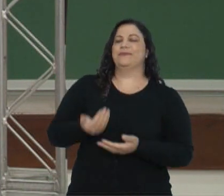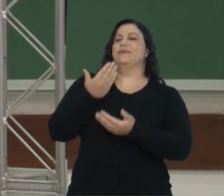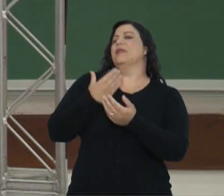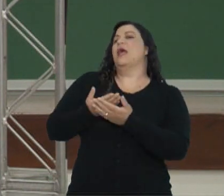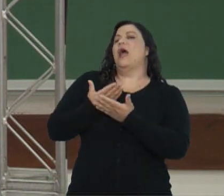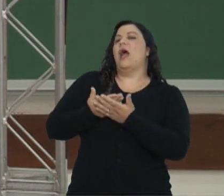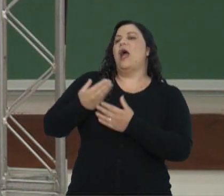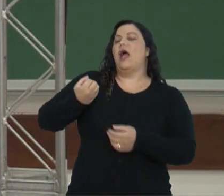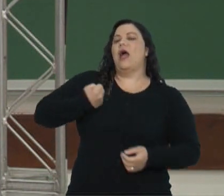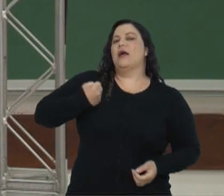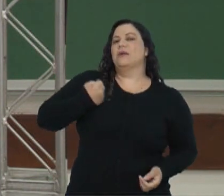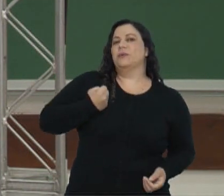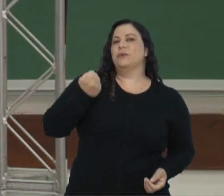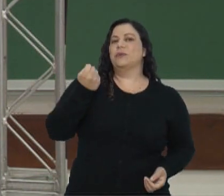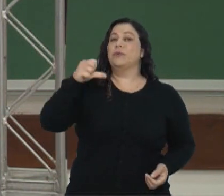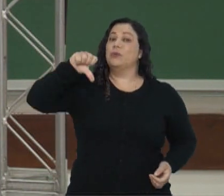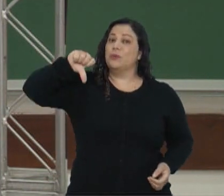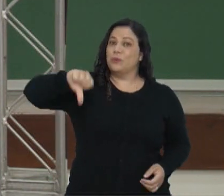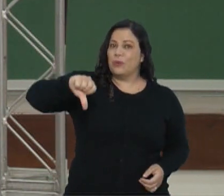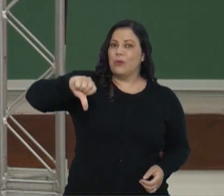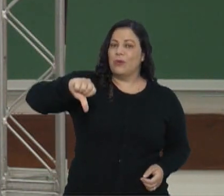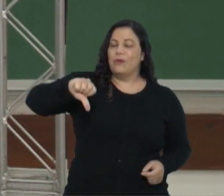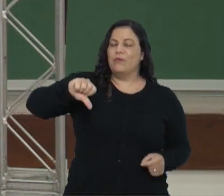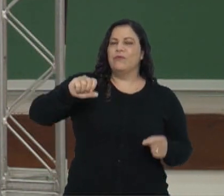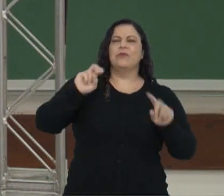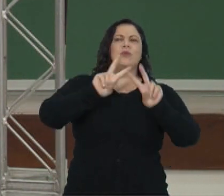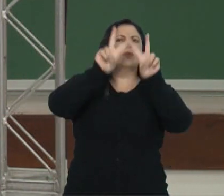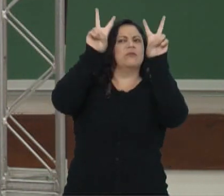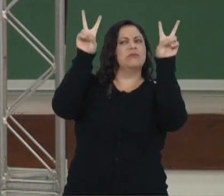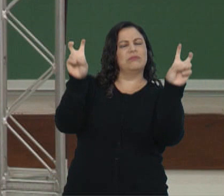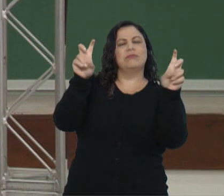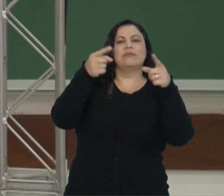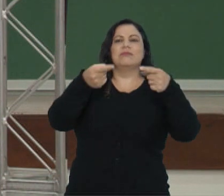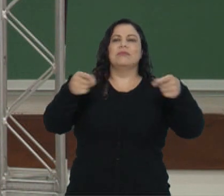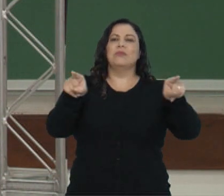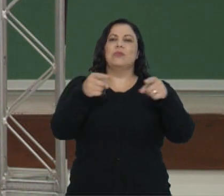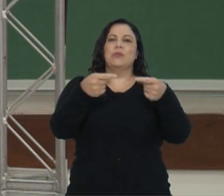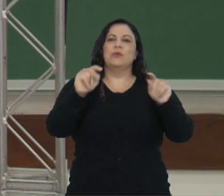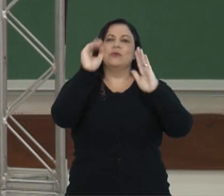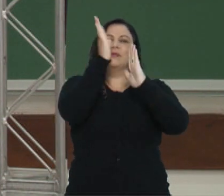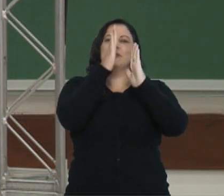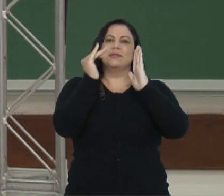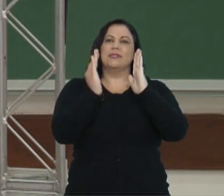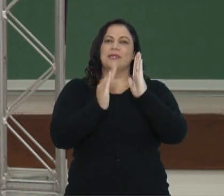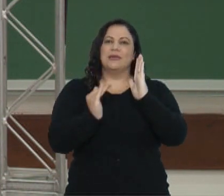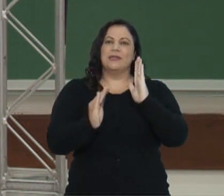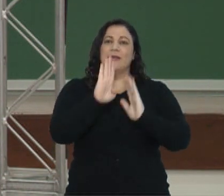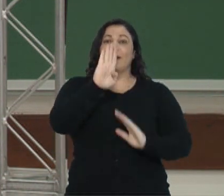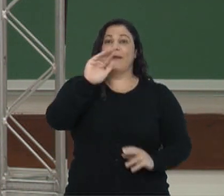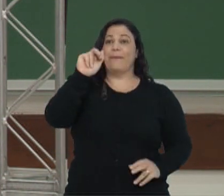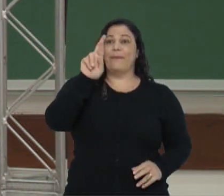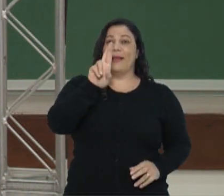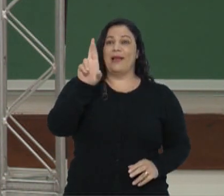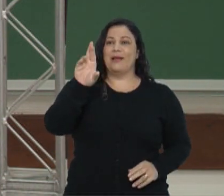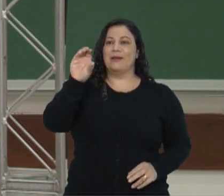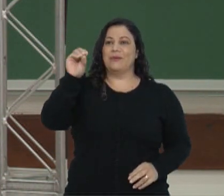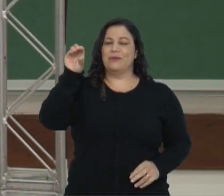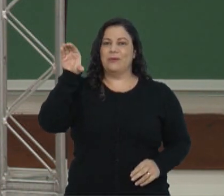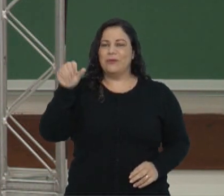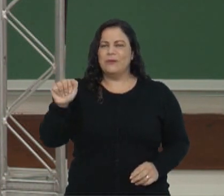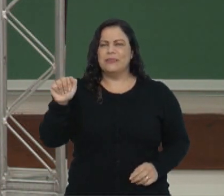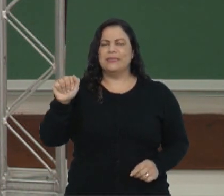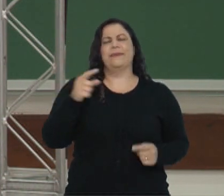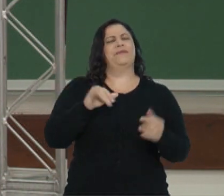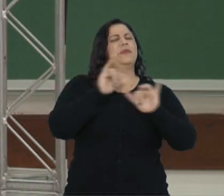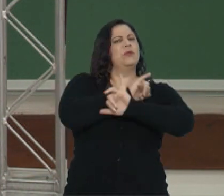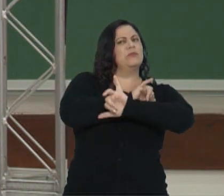A aula 9 hoje é sobre música barroca, mas antes lembrando vocês, né, de acessar o Classroom, responder a chamada, não esquecer da